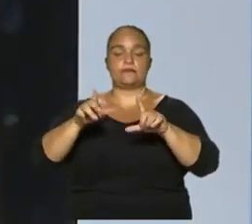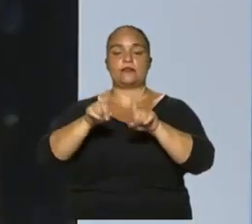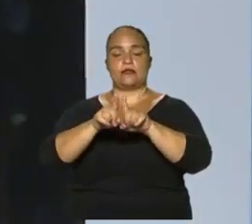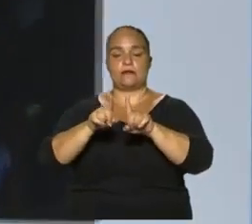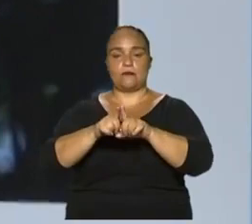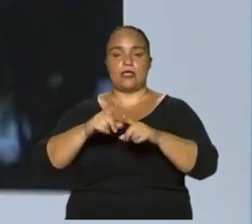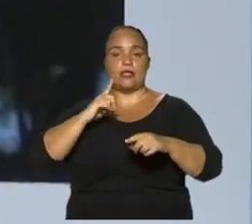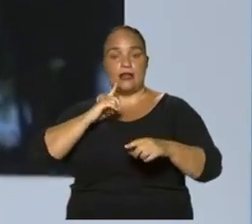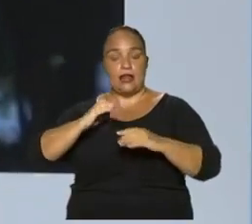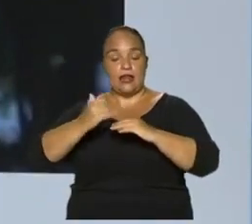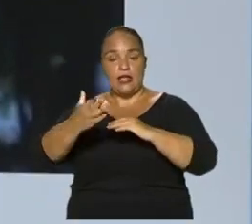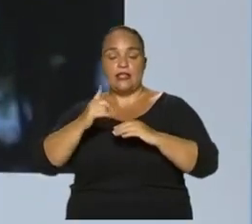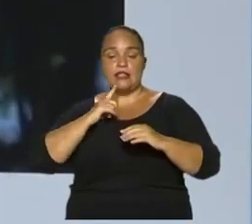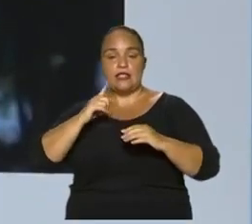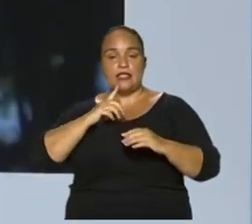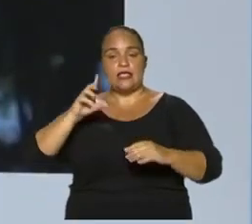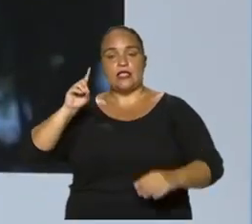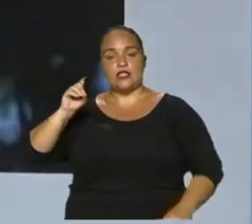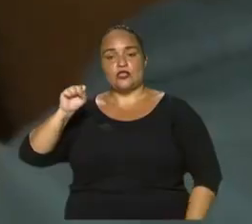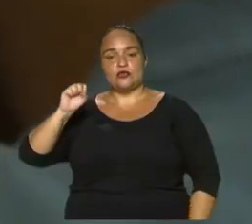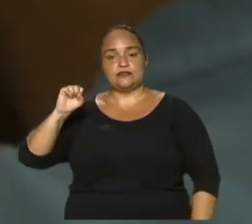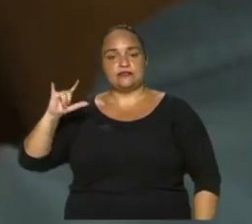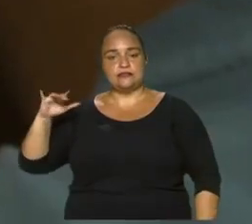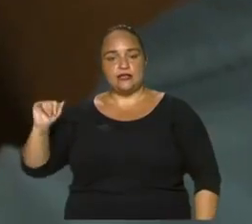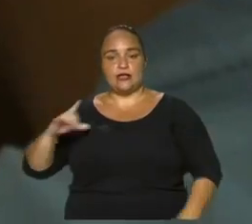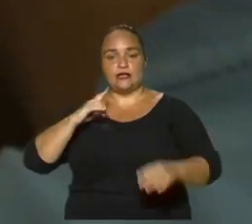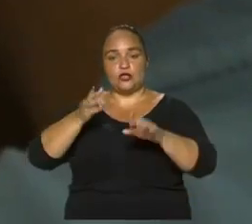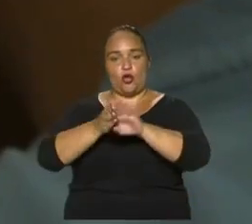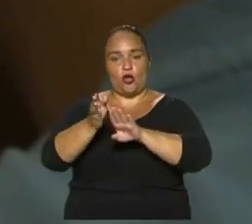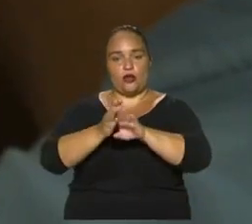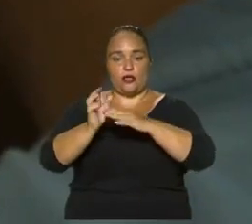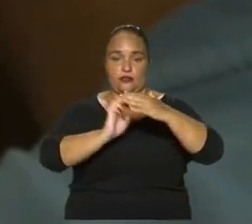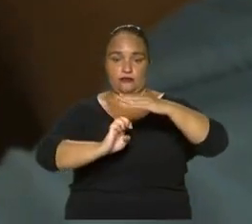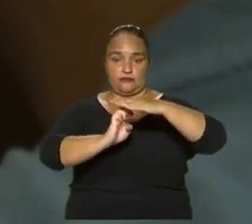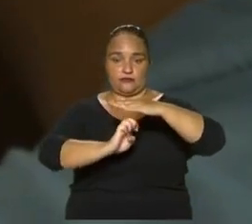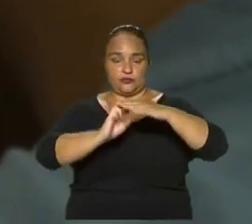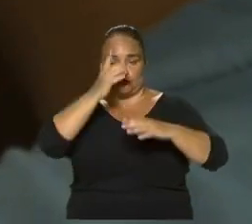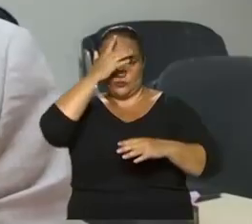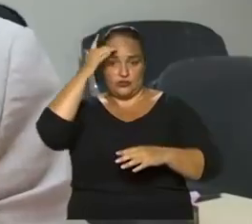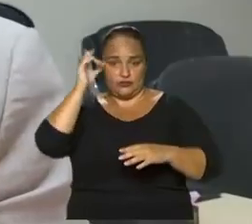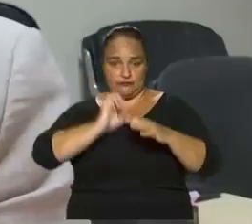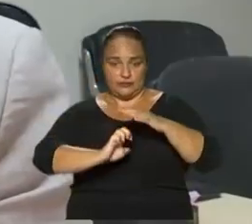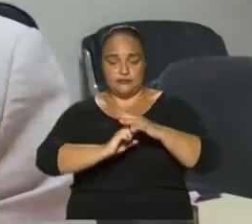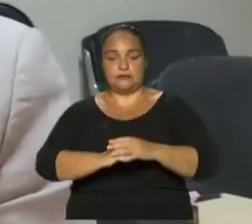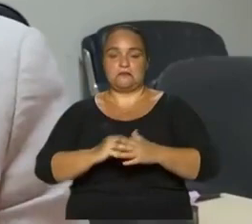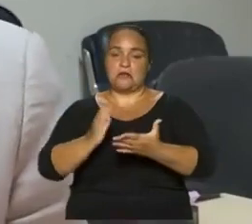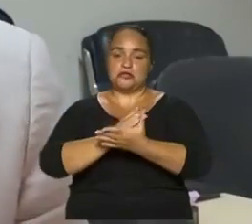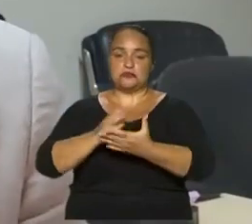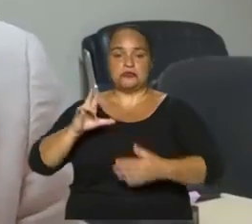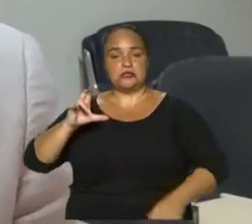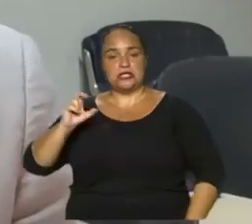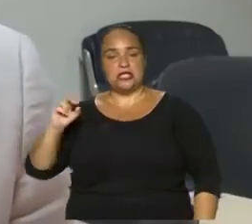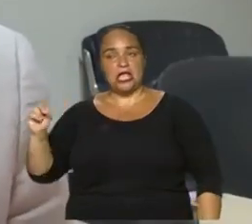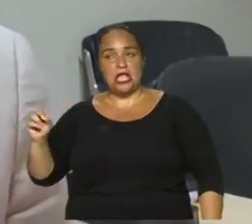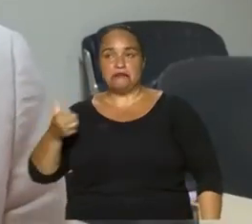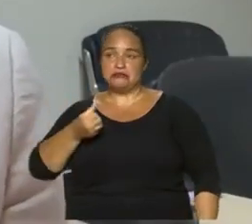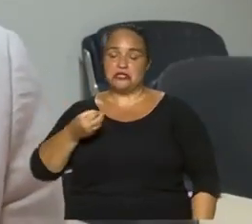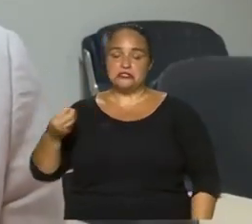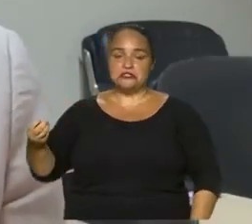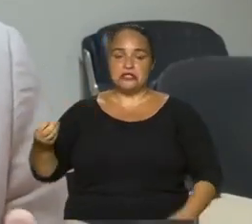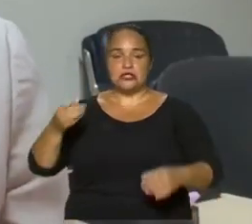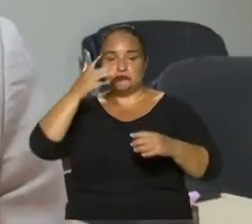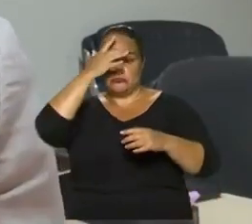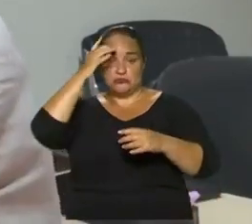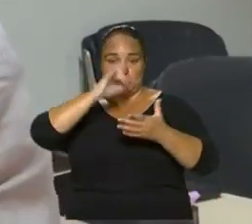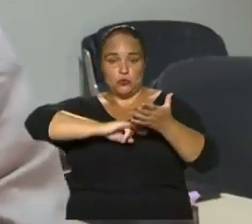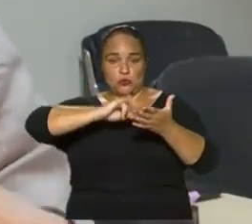há também dossiês que orientam o empreendedor. São cerca de 500 a 600 dossiês